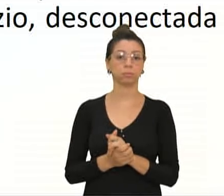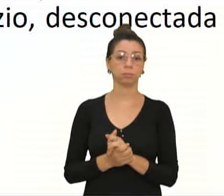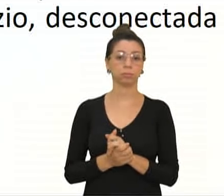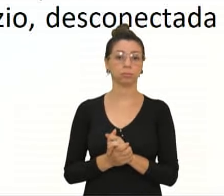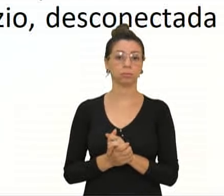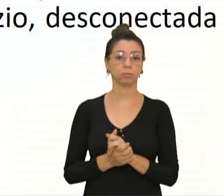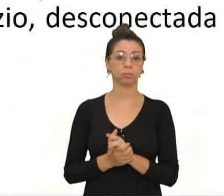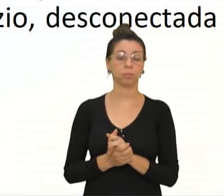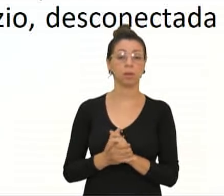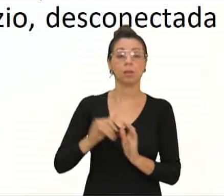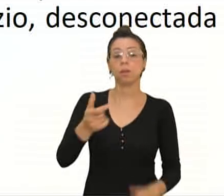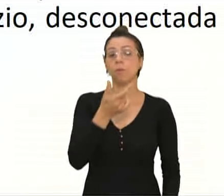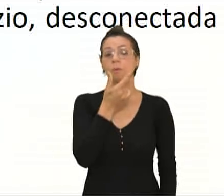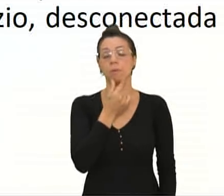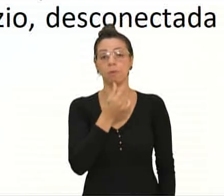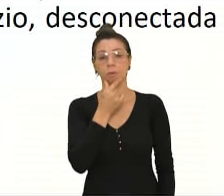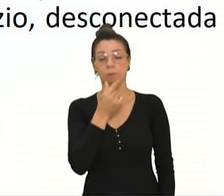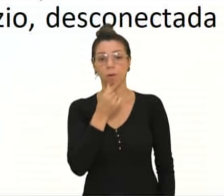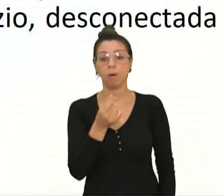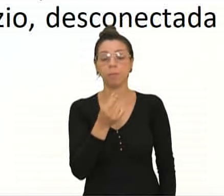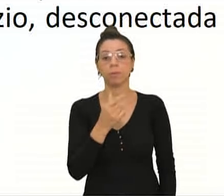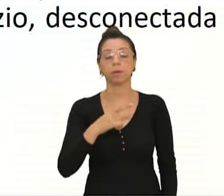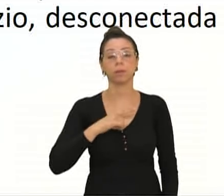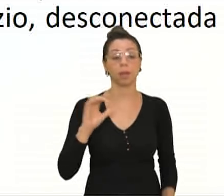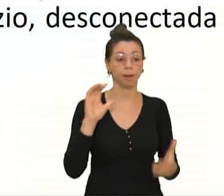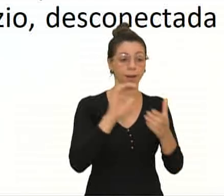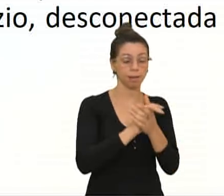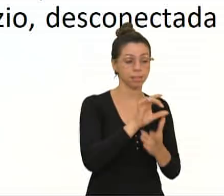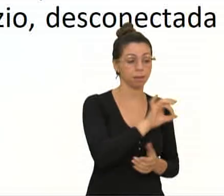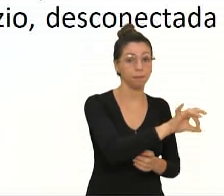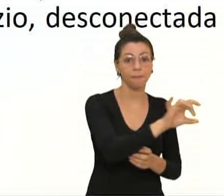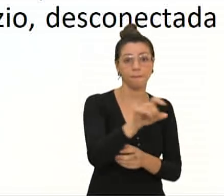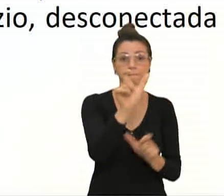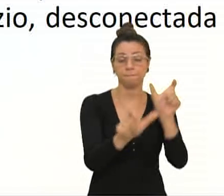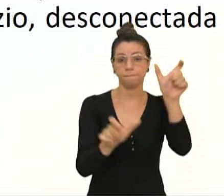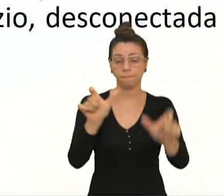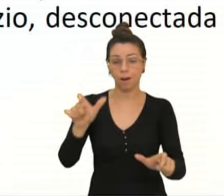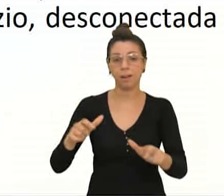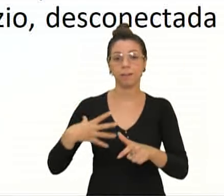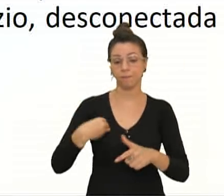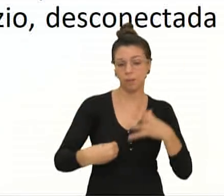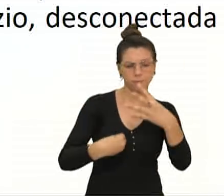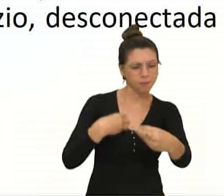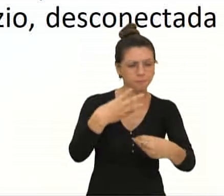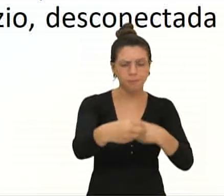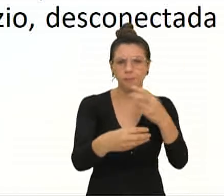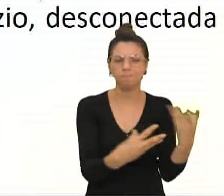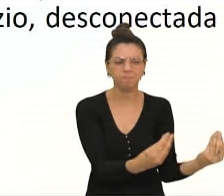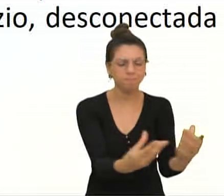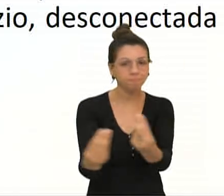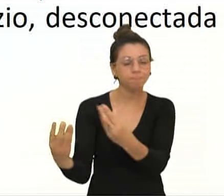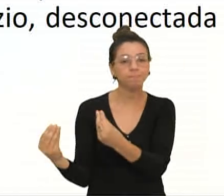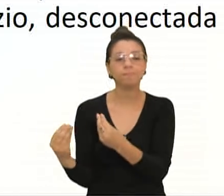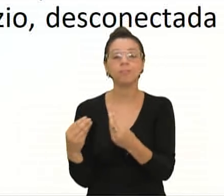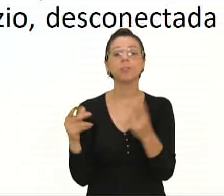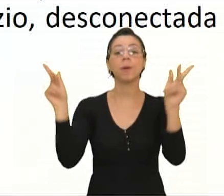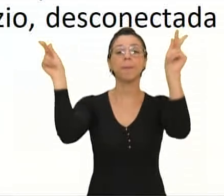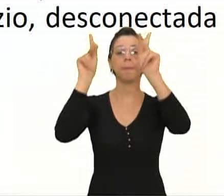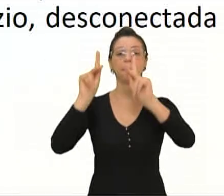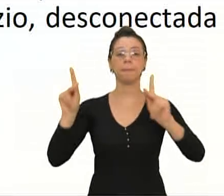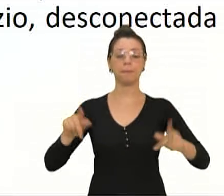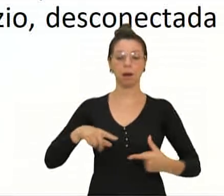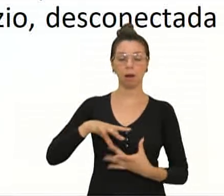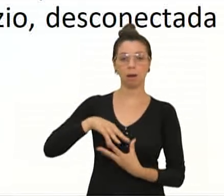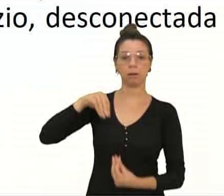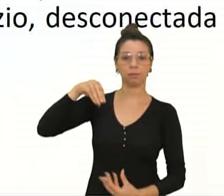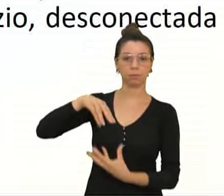tem mais de uma esposa e gera muitos filhos, sua alma fica em paz. Ele sabe que depois da morte, sua alma